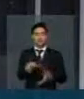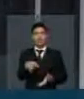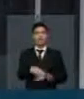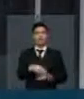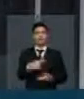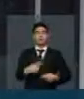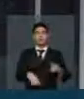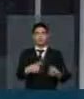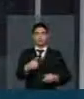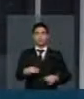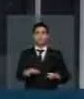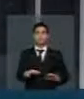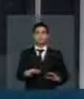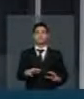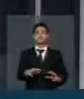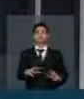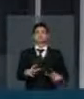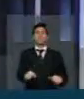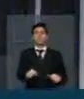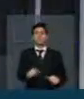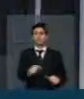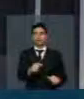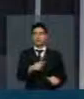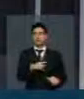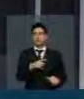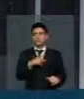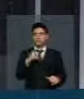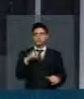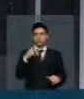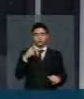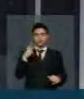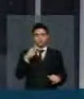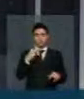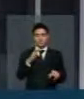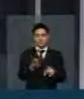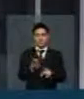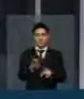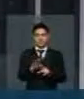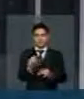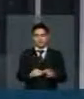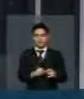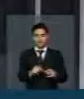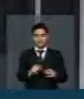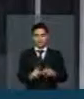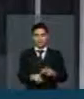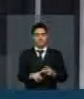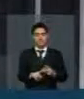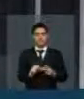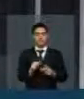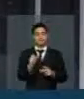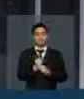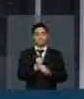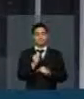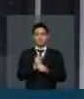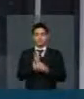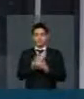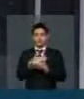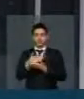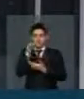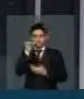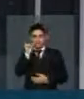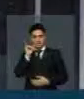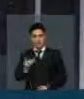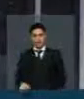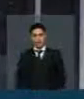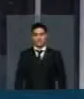trânsito em todas as matizes políticas. Os combates pela reforma agrária, a luta